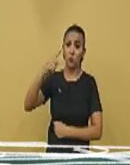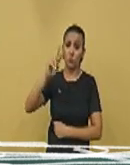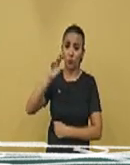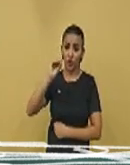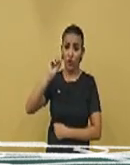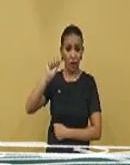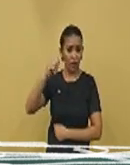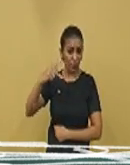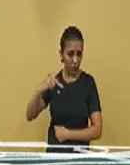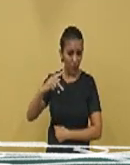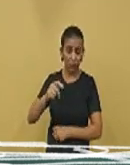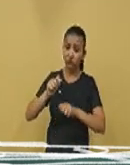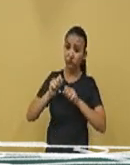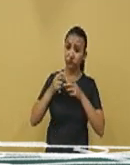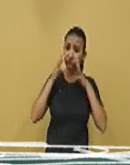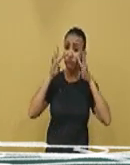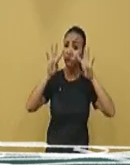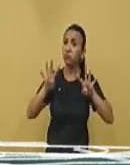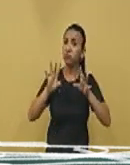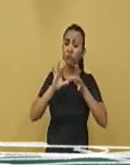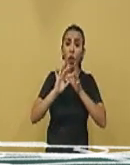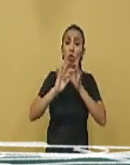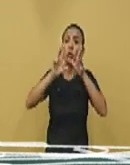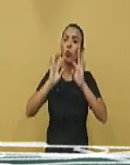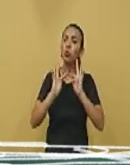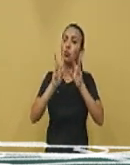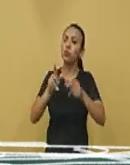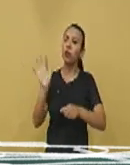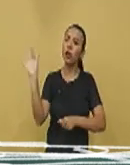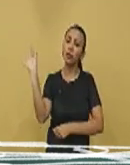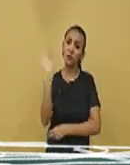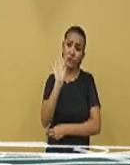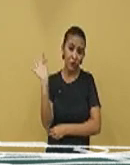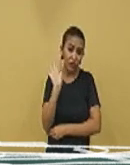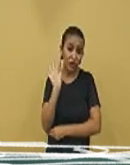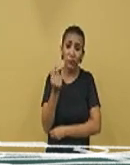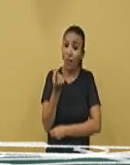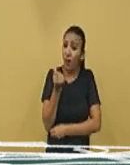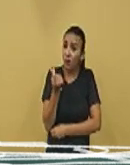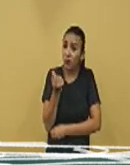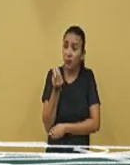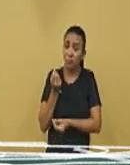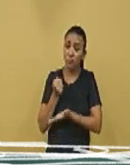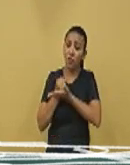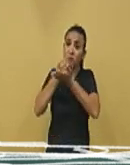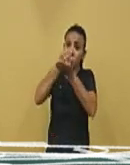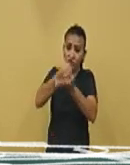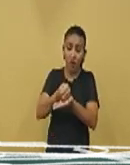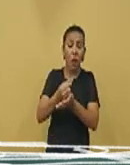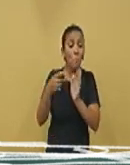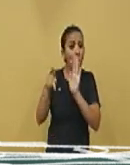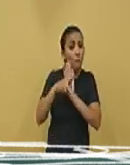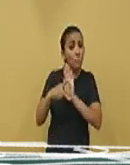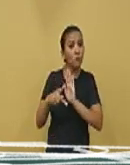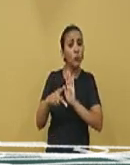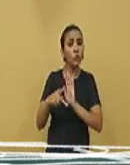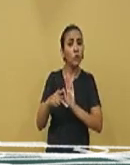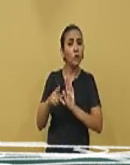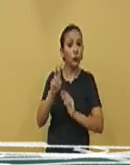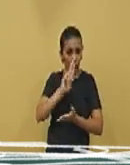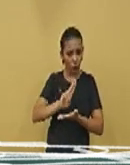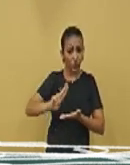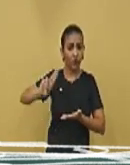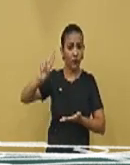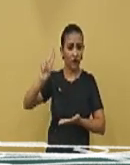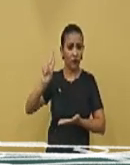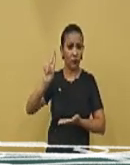todo mundo ver, de todas as unidades acadêmicas, é um dinheiro de custeio, que é da universidade. Se a unidade